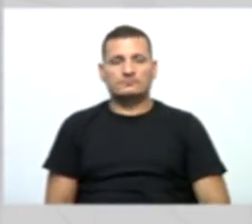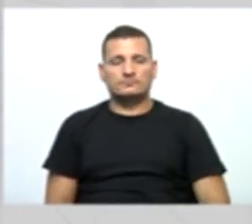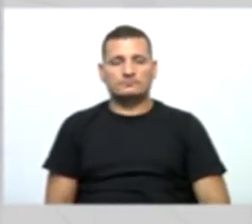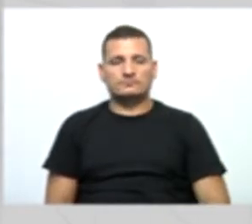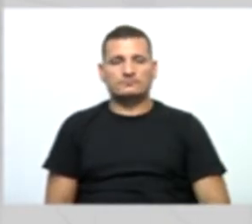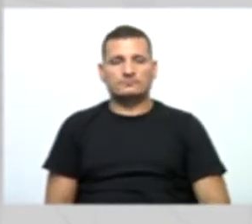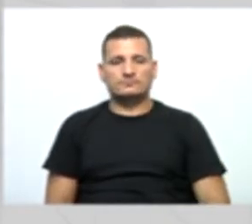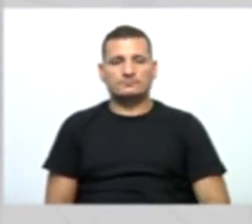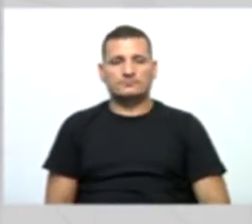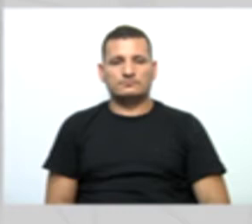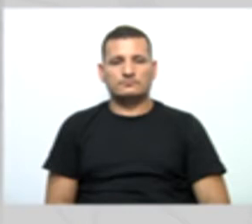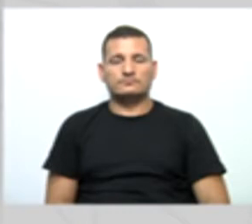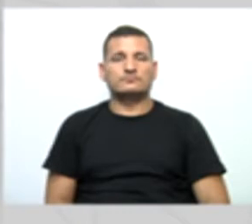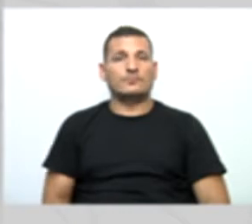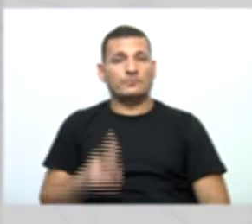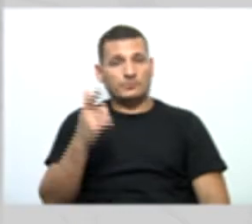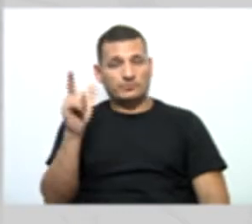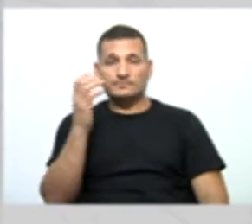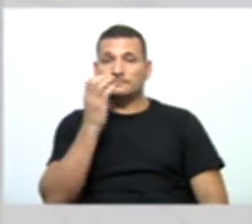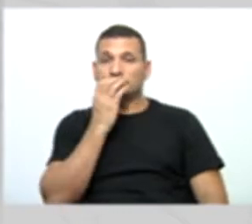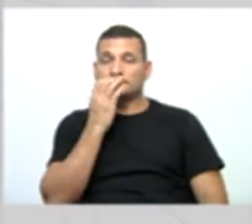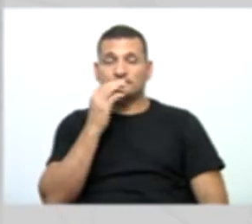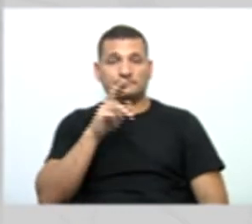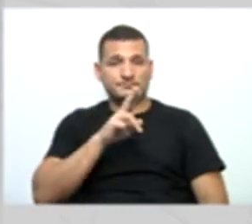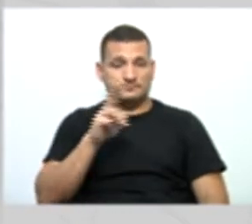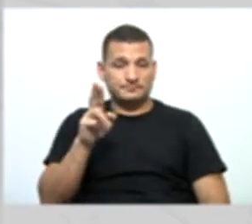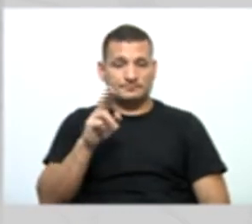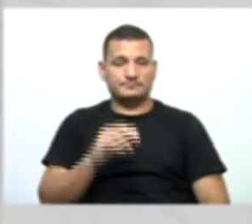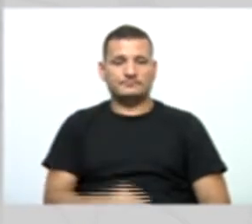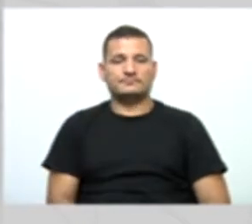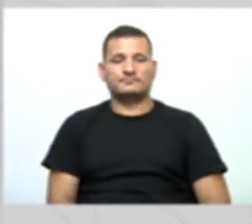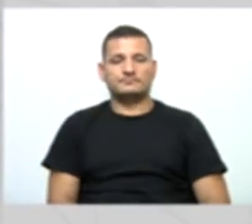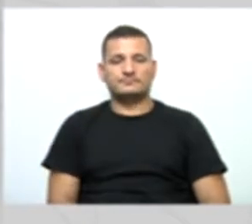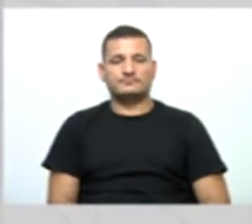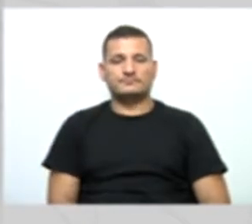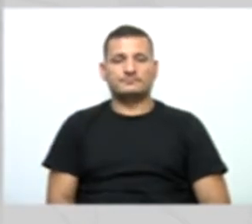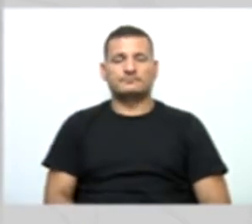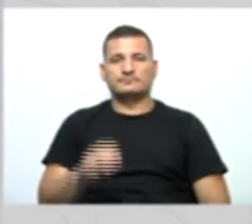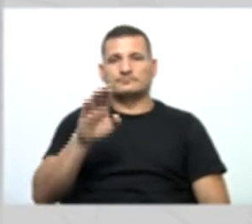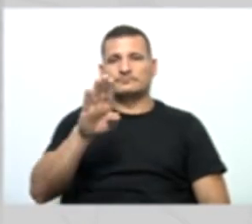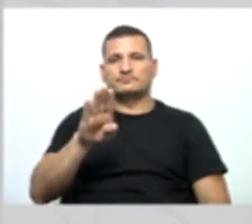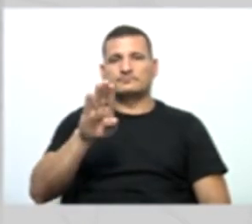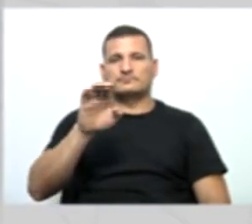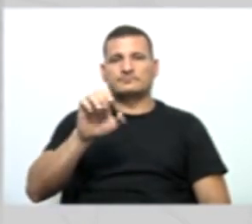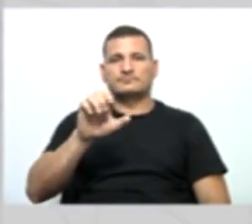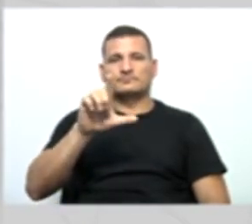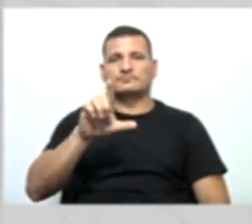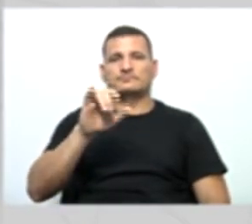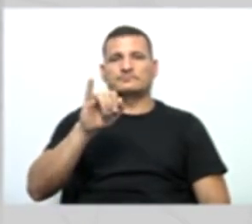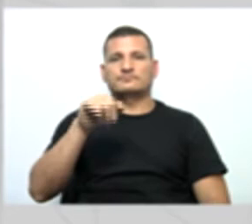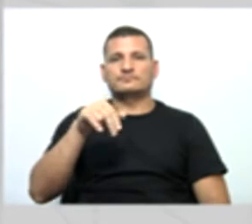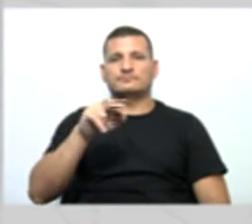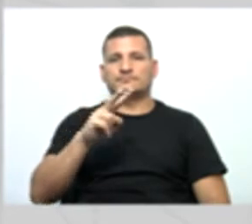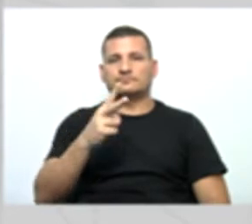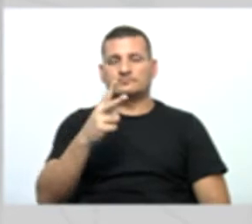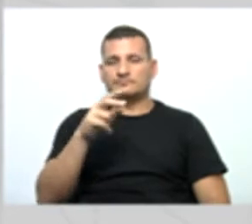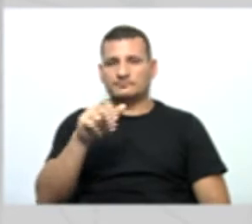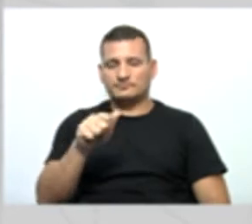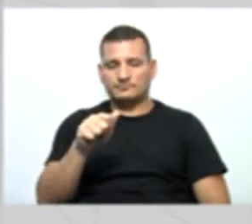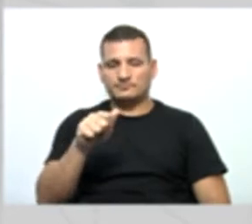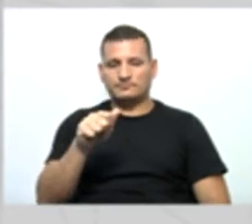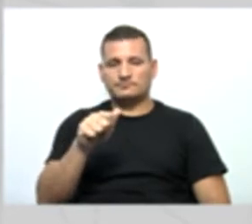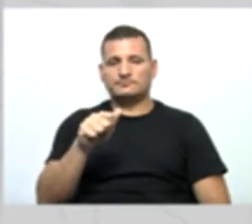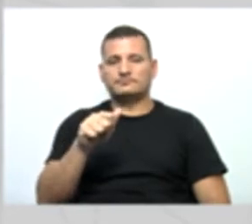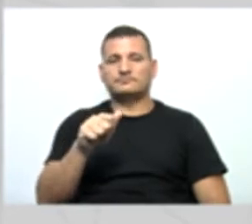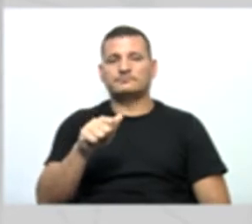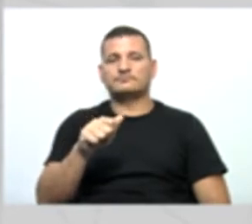Vamos dizer que o nome desse próximo cachorro agora vai ser Belinha. Pronto, o nome do cachorro vai ser